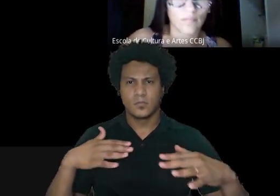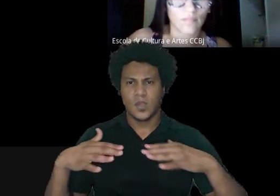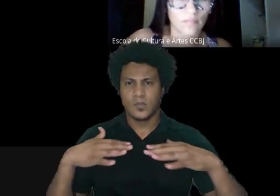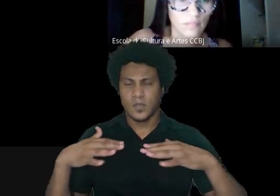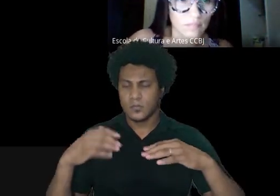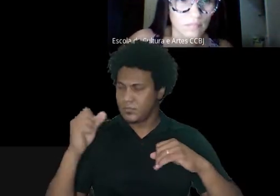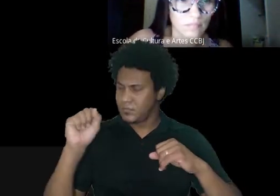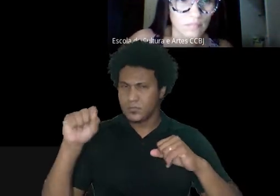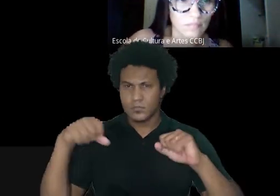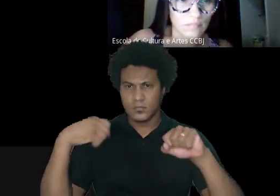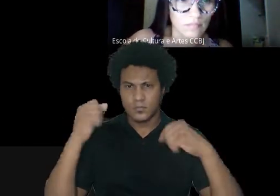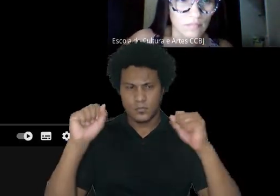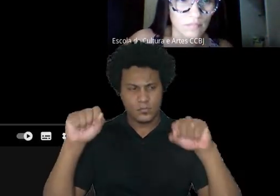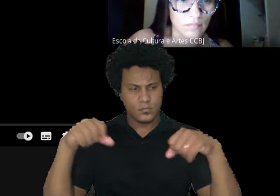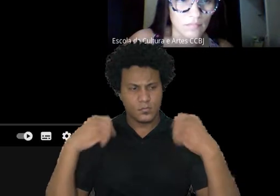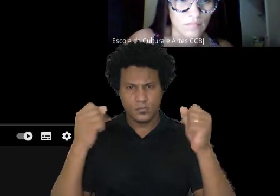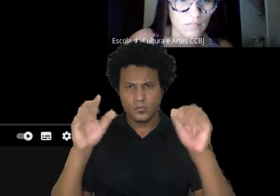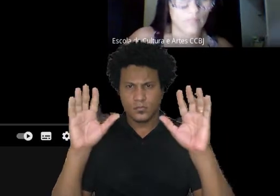Lentamente,